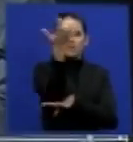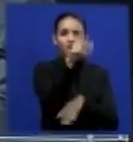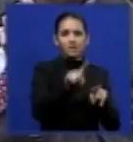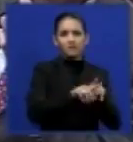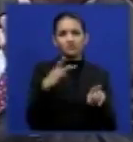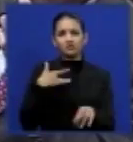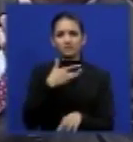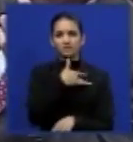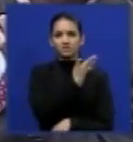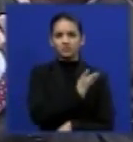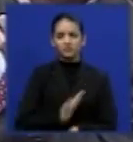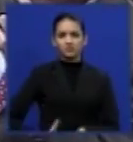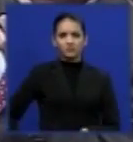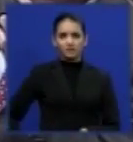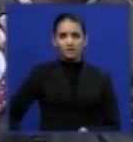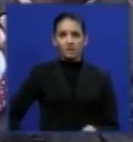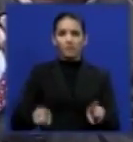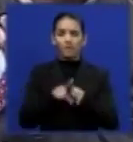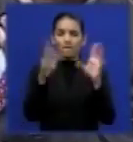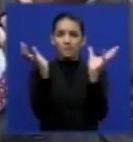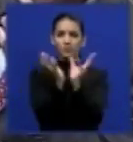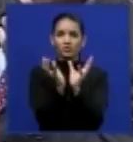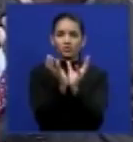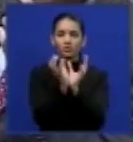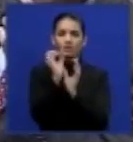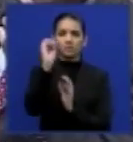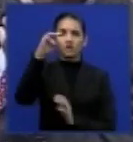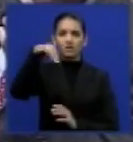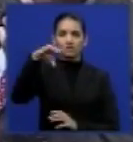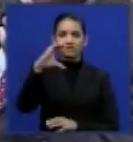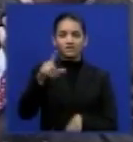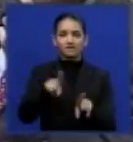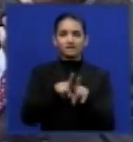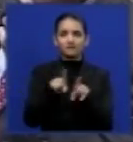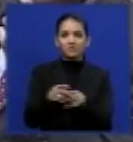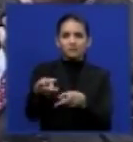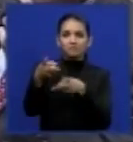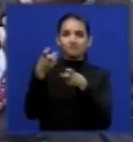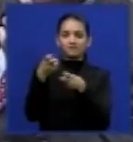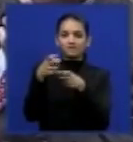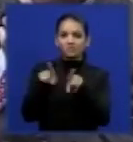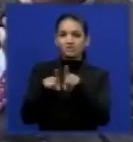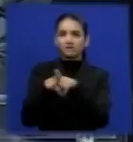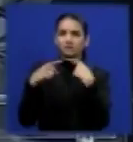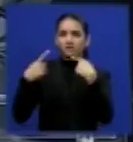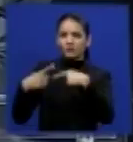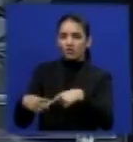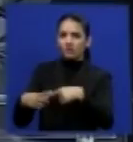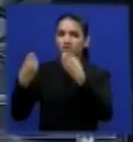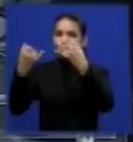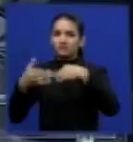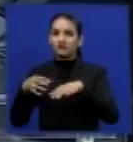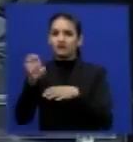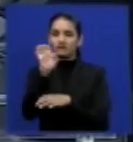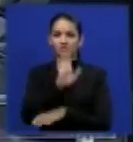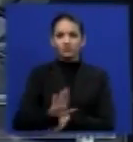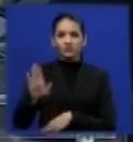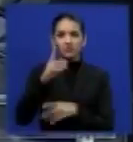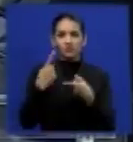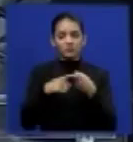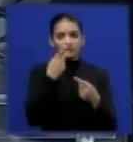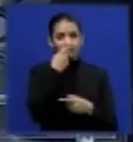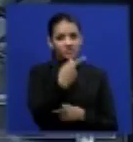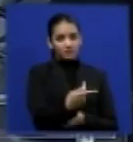pública o painel da OMC defrontou-se com a tese europeia de que essa contribuição seria negligenciável se não